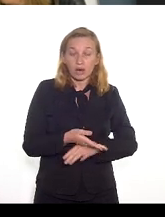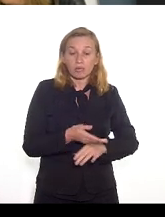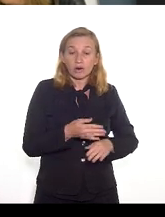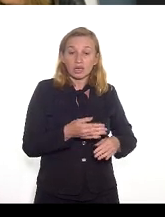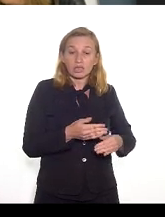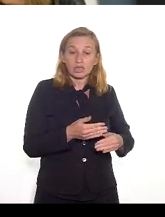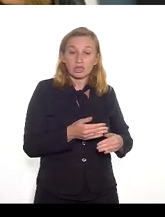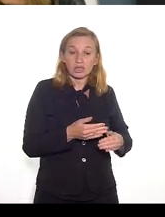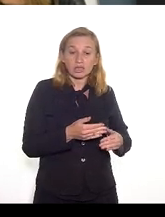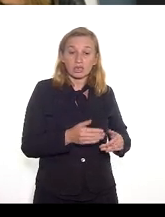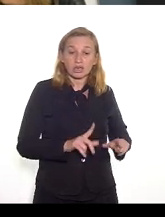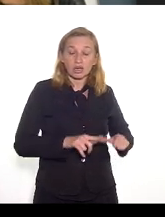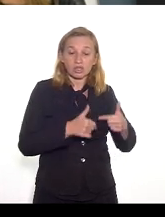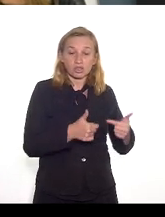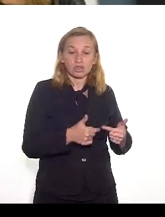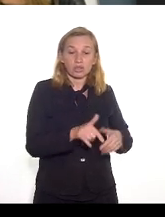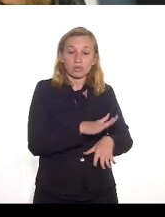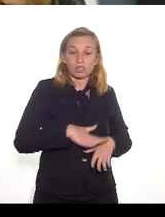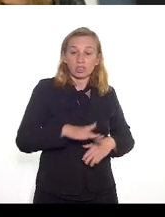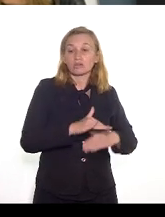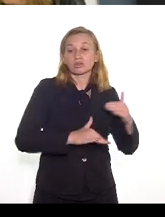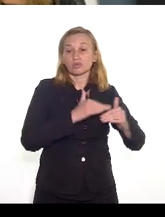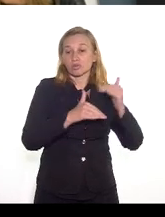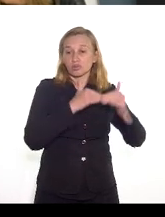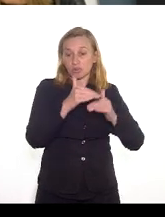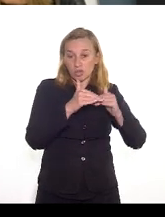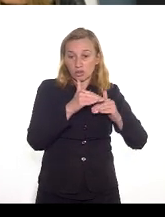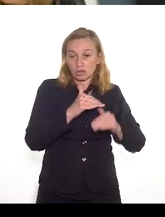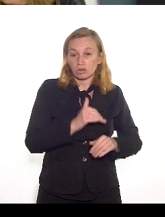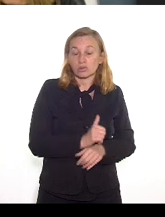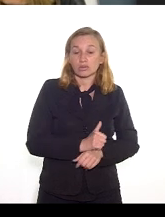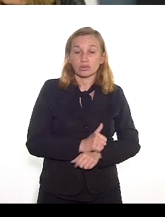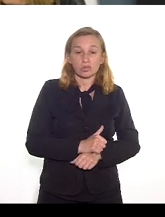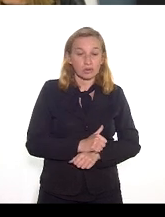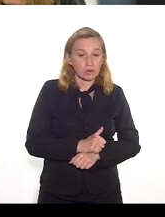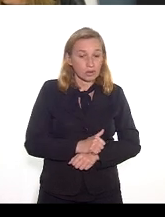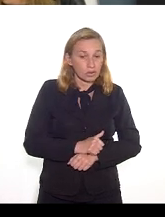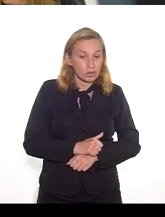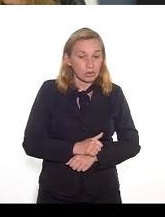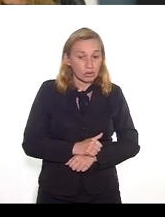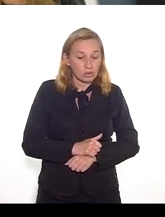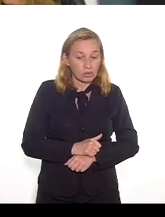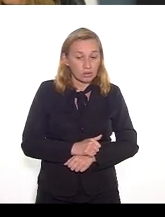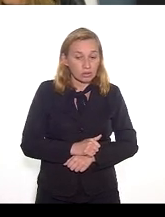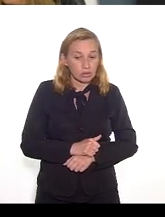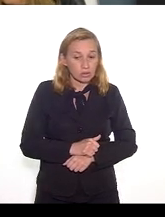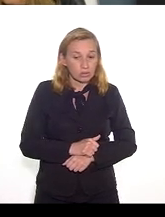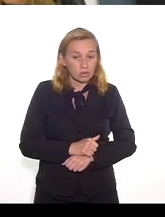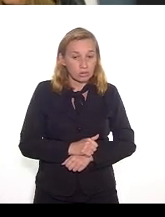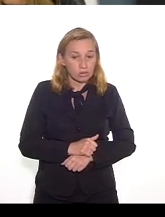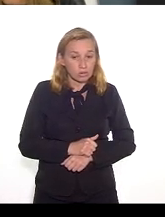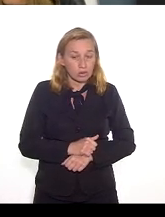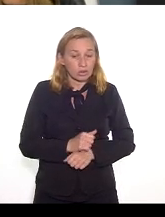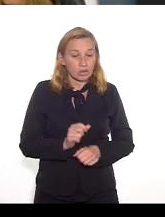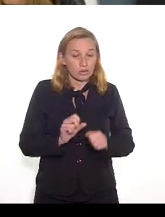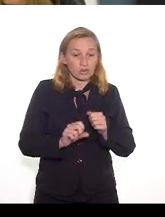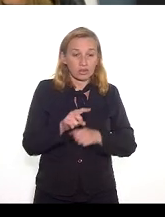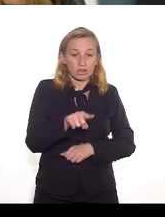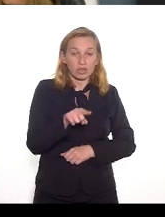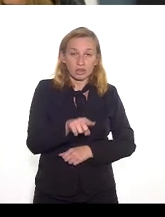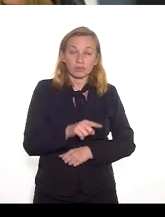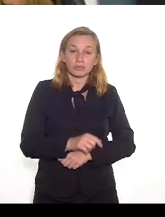fornecidos, etc., para esse desenvolvimento, né, o fomento que for ser estabelecido aí em